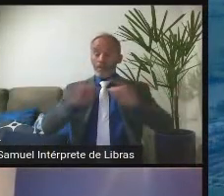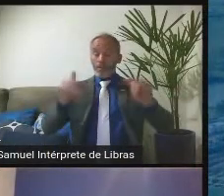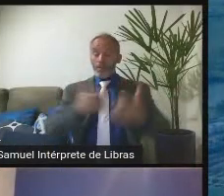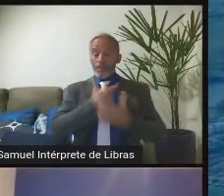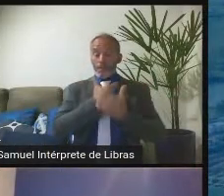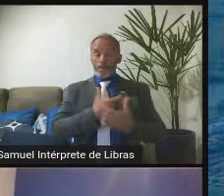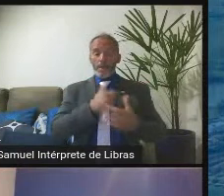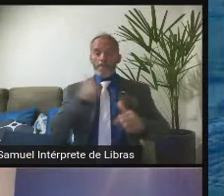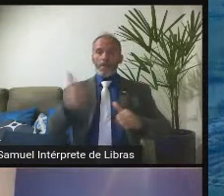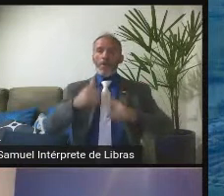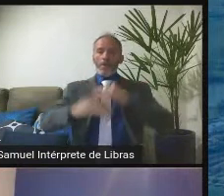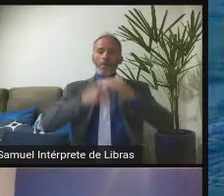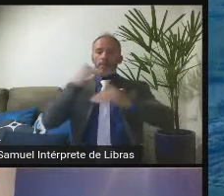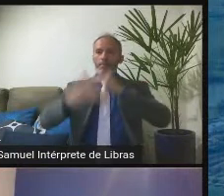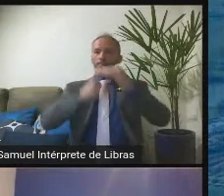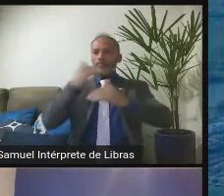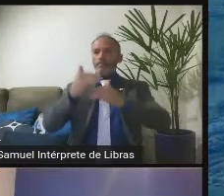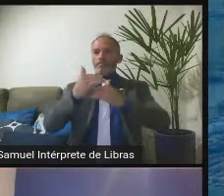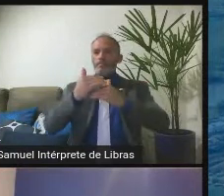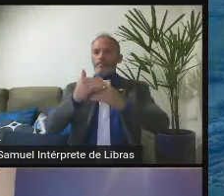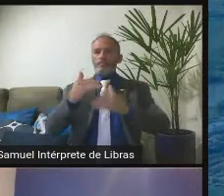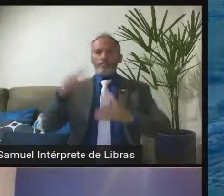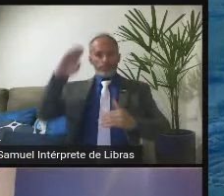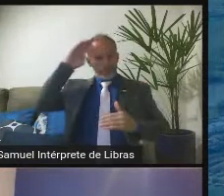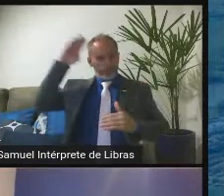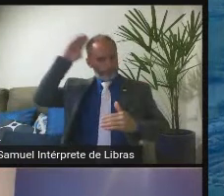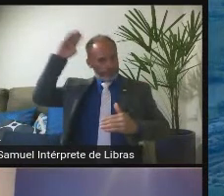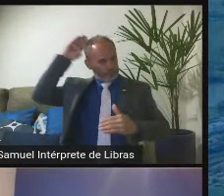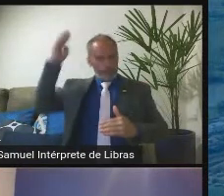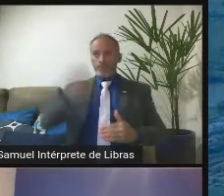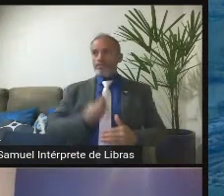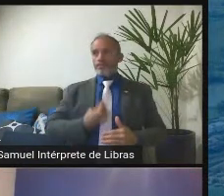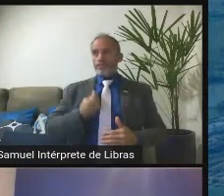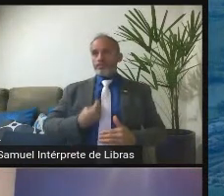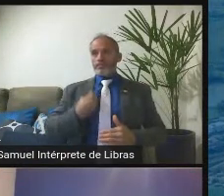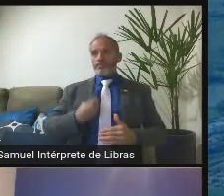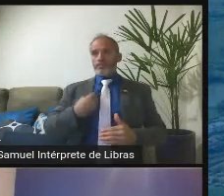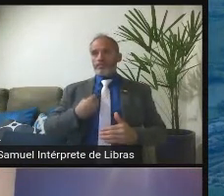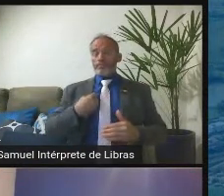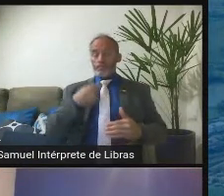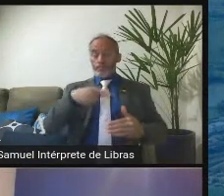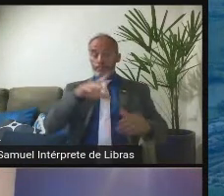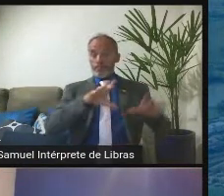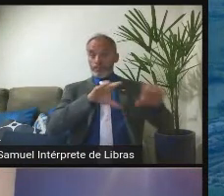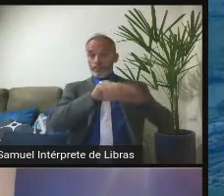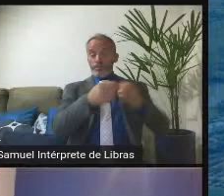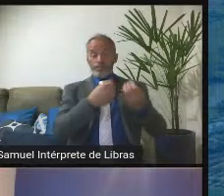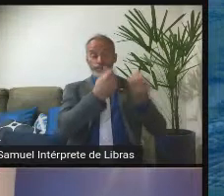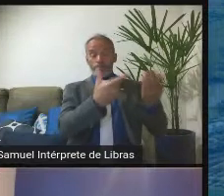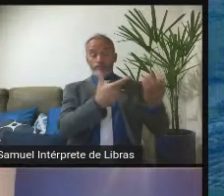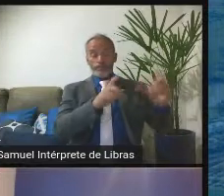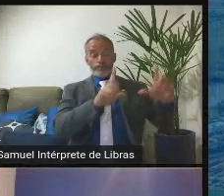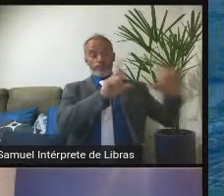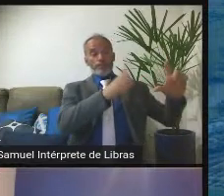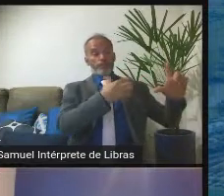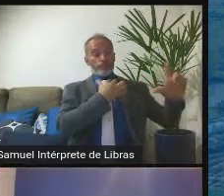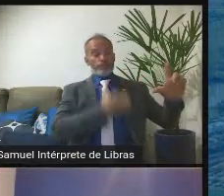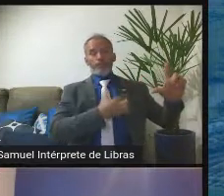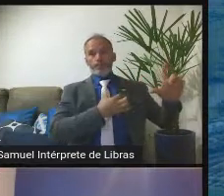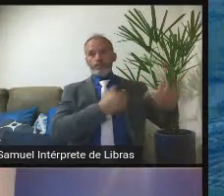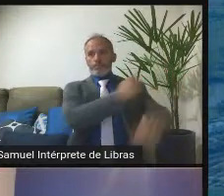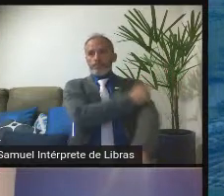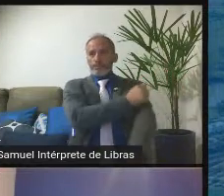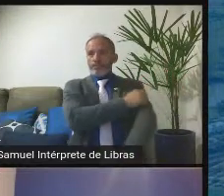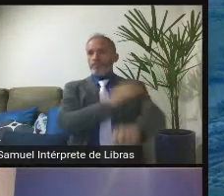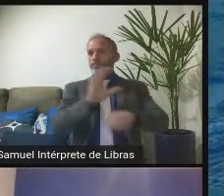melhor desempenho em sua vida acadêmica. O mérito acadêmico será concedido ao aluno concluinte do